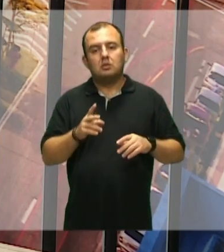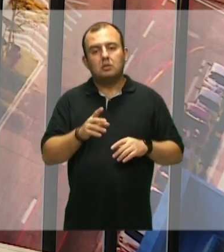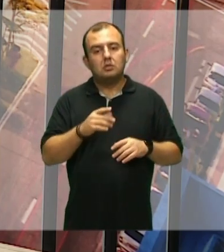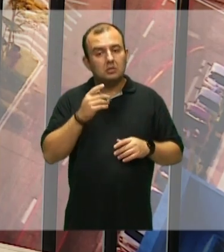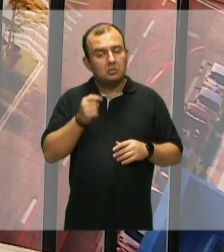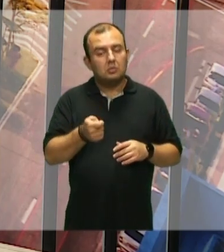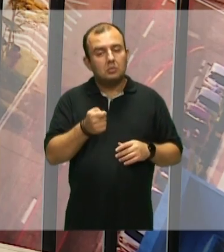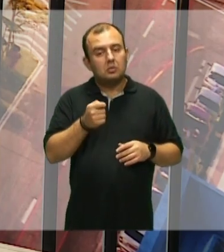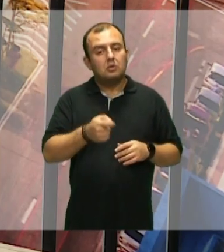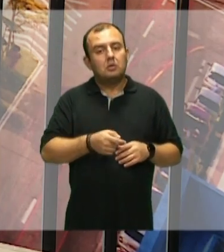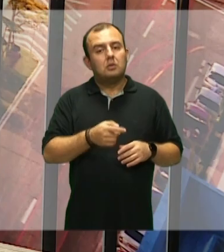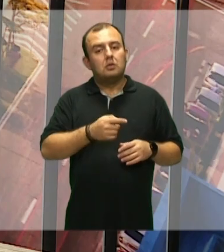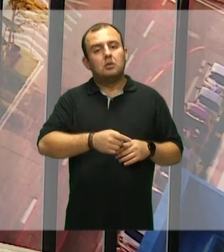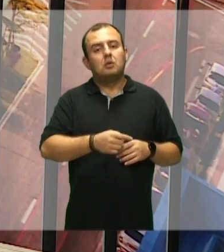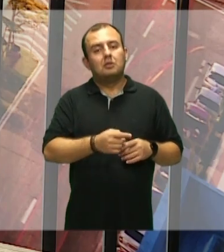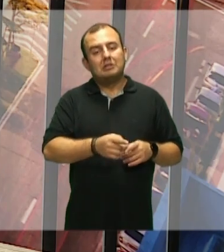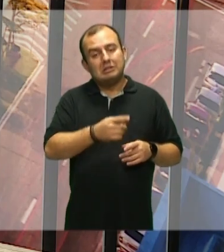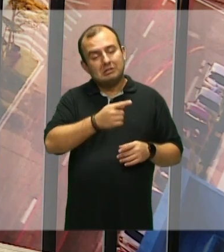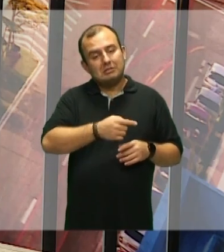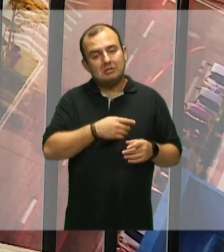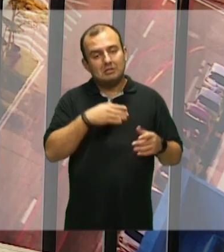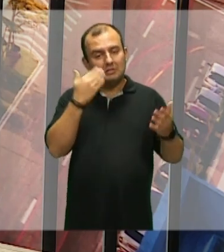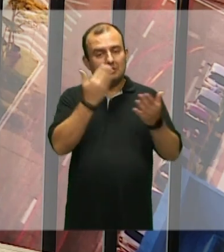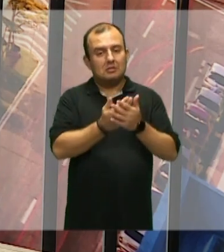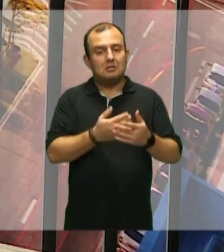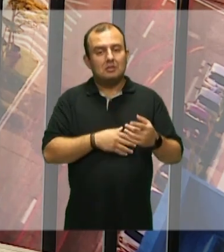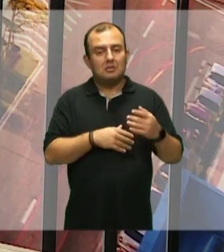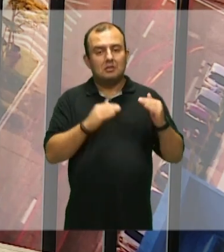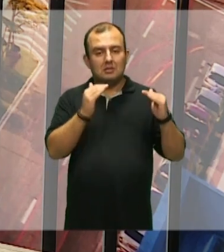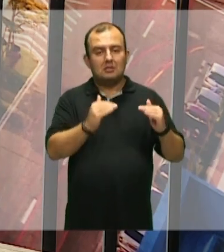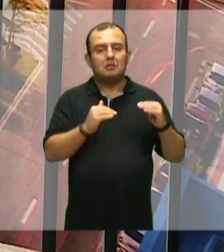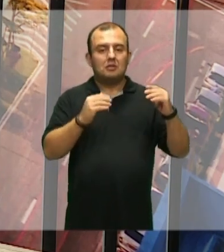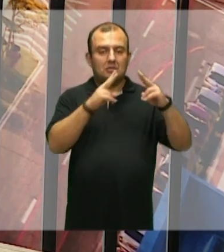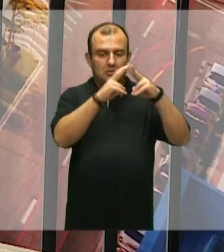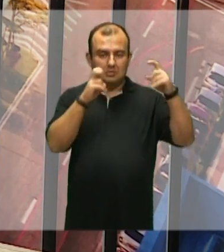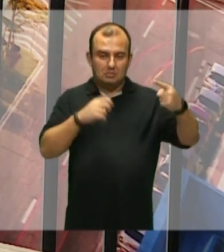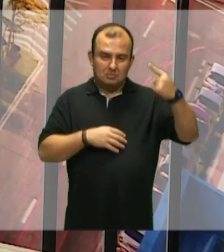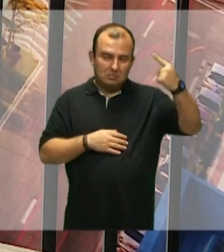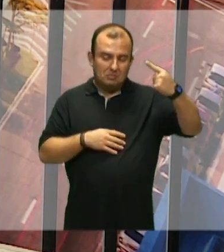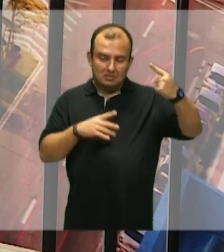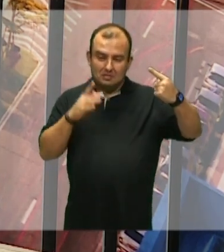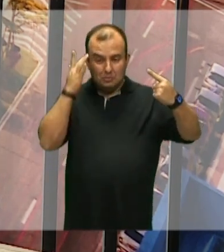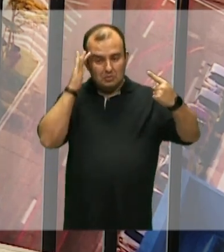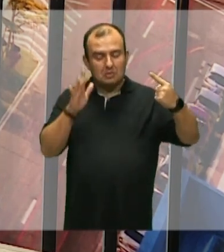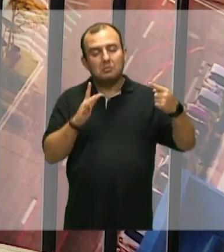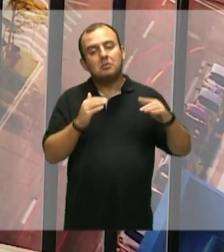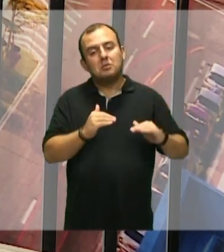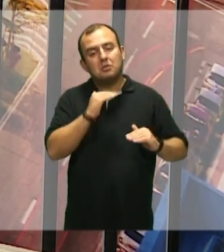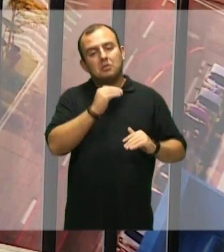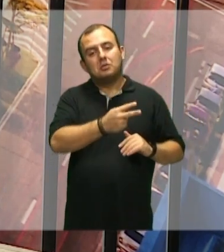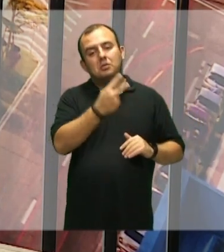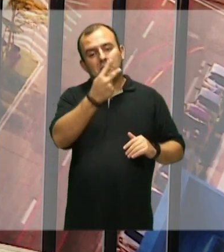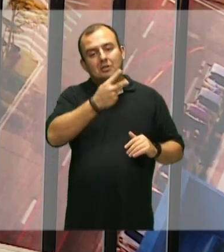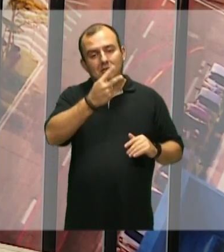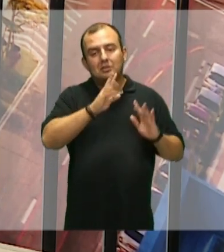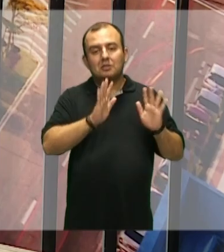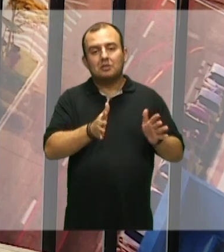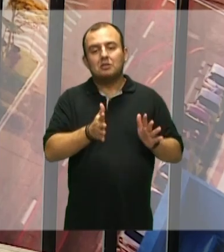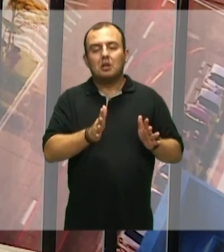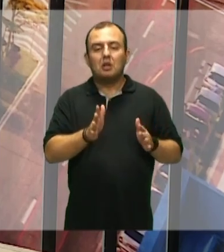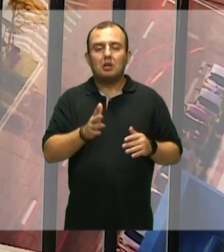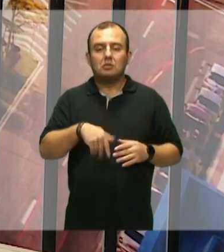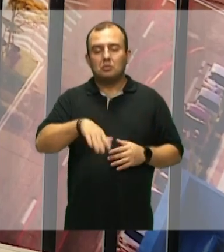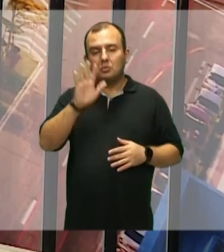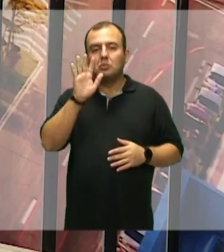ainda... Não sei se a gente chega até o grau que está a Floripa, né? Mas a gente já é o segundo do estado